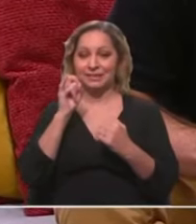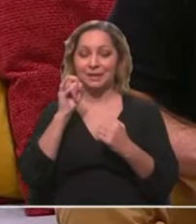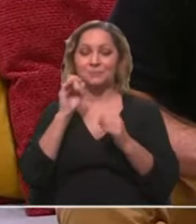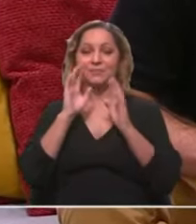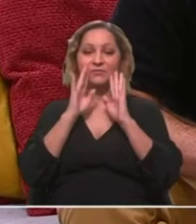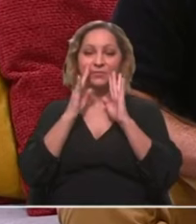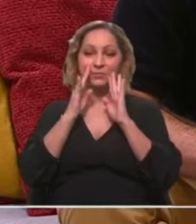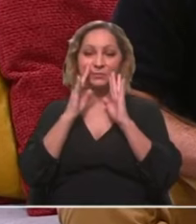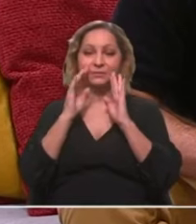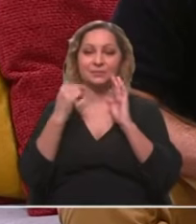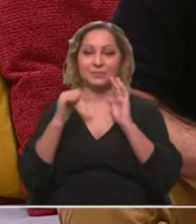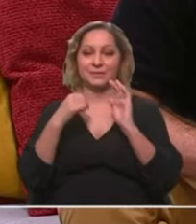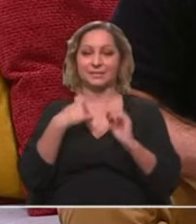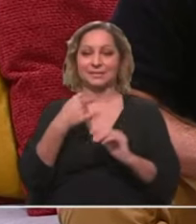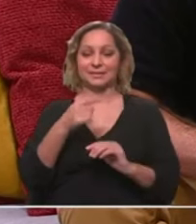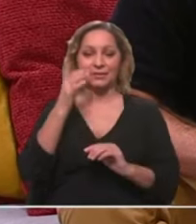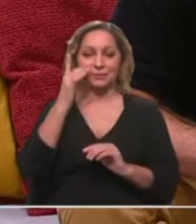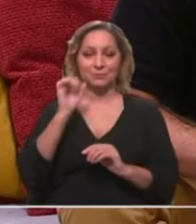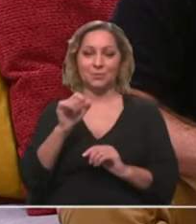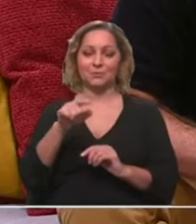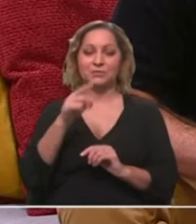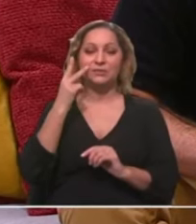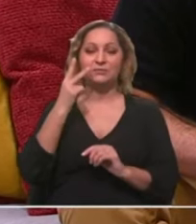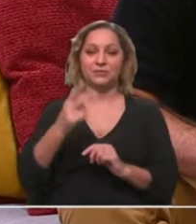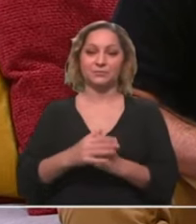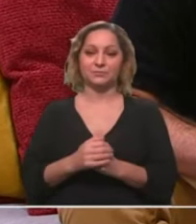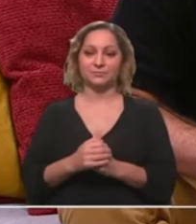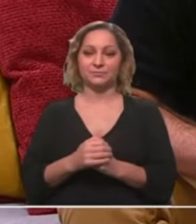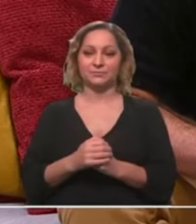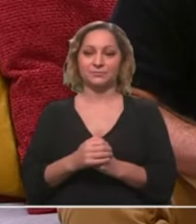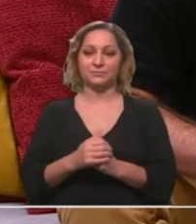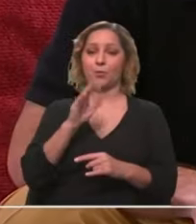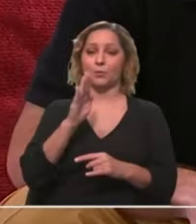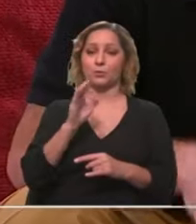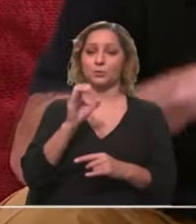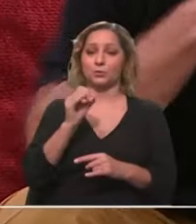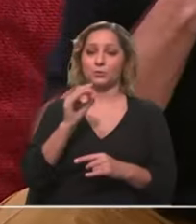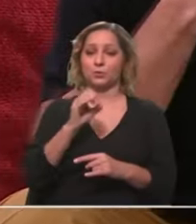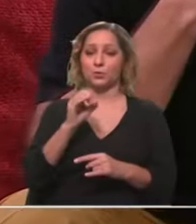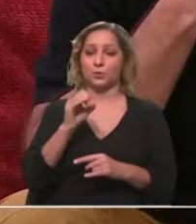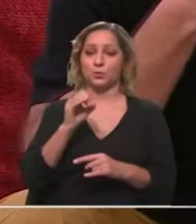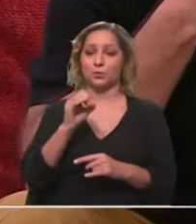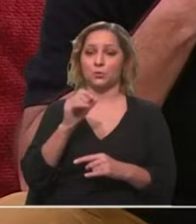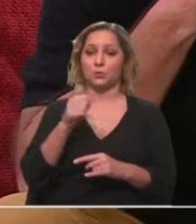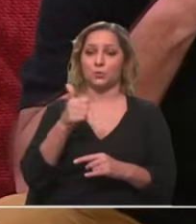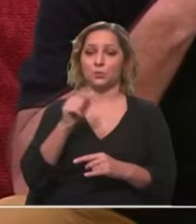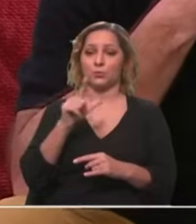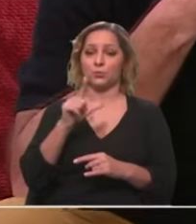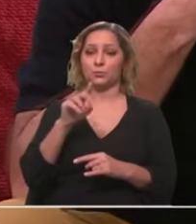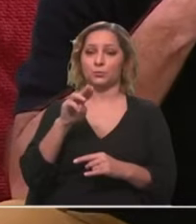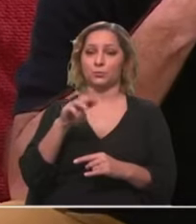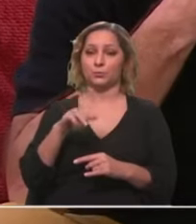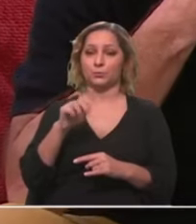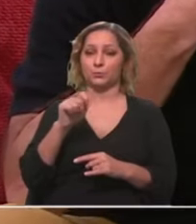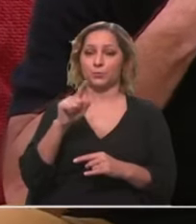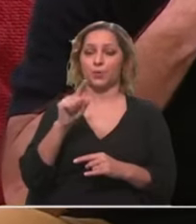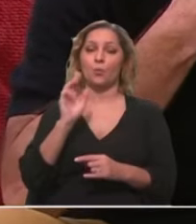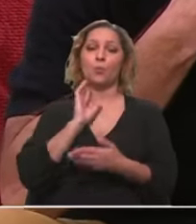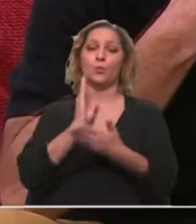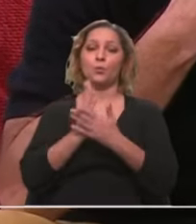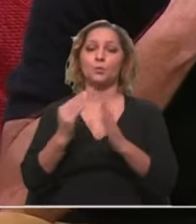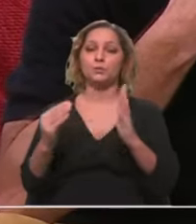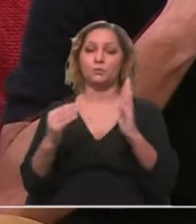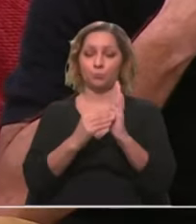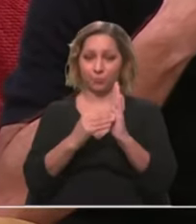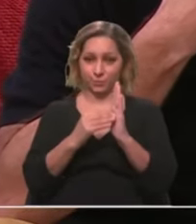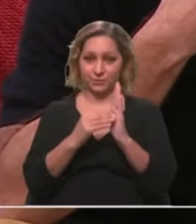o telemóvel. Eu tenho aqui o meu, mas prefiro que sejam vocês a ver no pois, vosso. Pois, claro. Vejam lá. Pode ser histórias, mas pode ser também o último post que eu fiz. Só para vocês virem o último